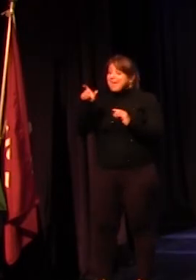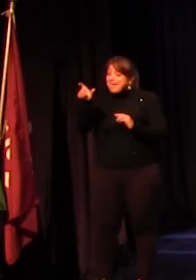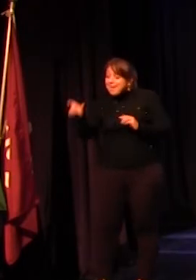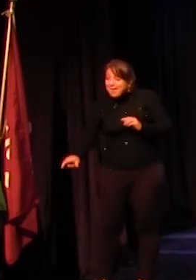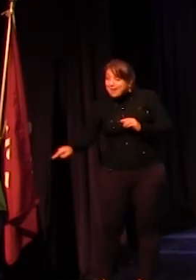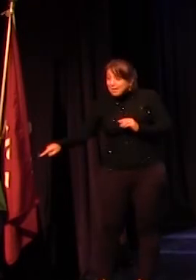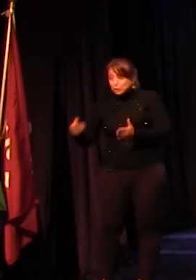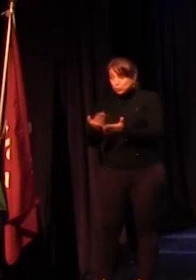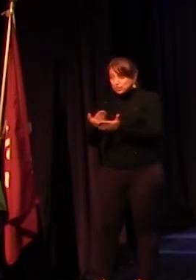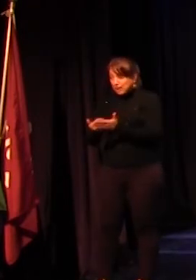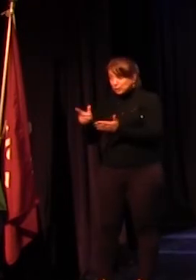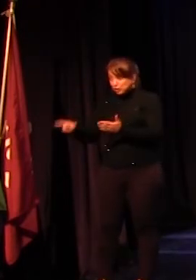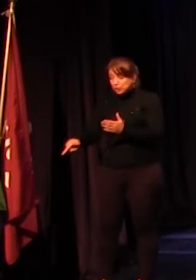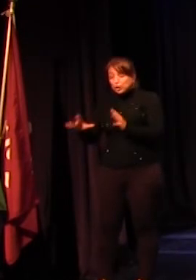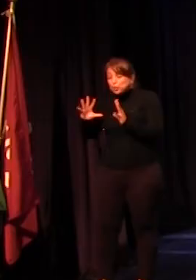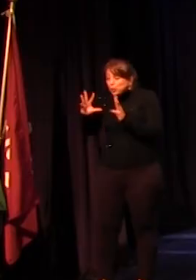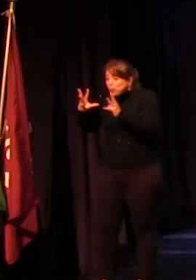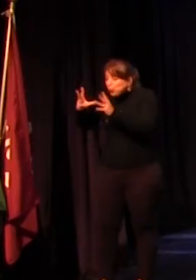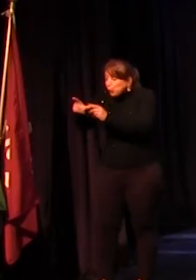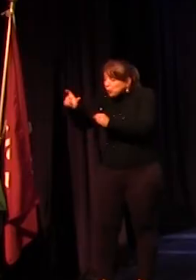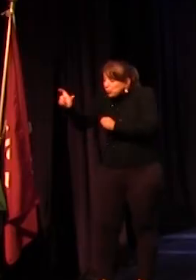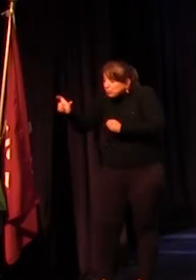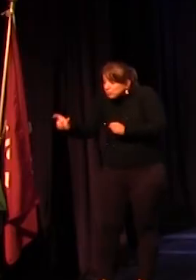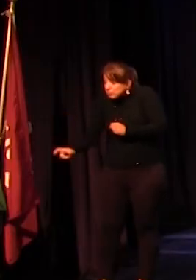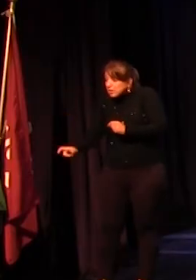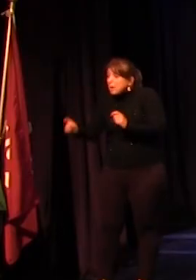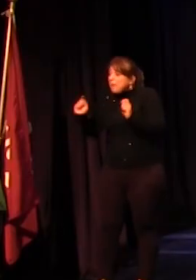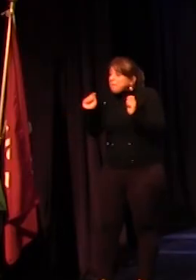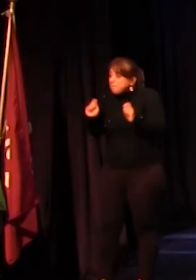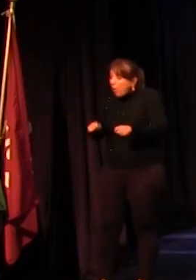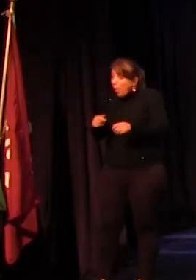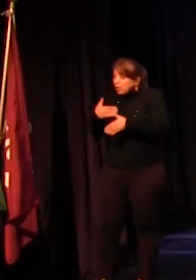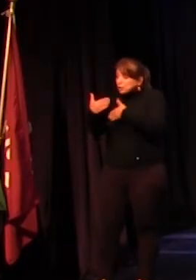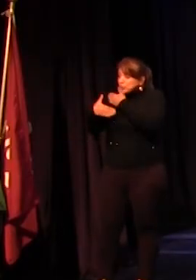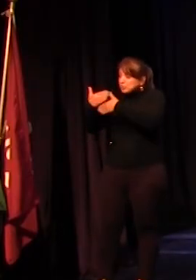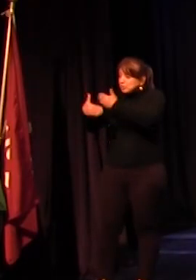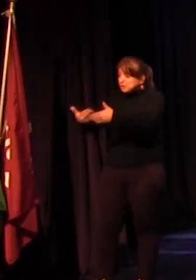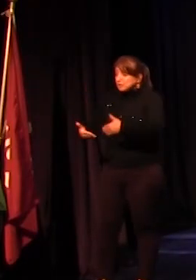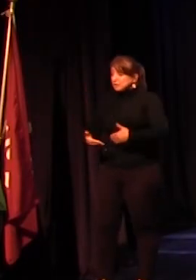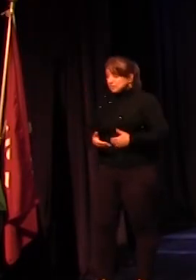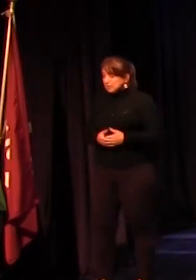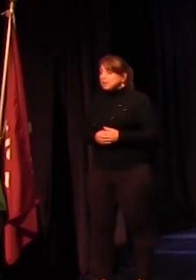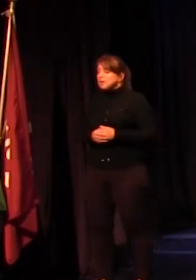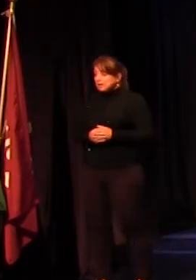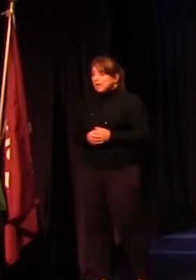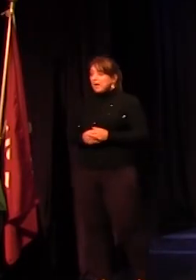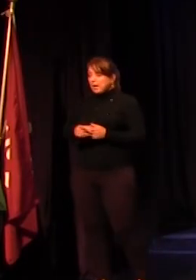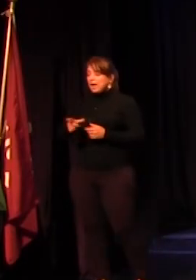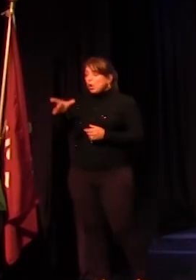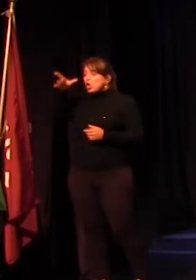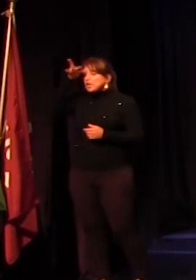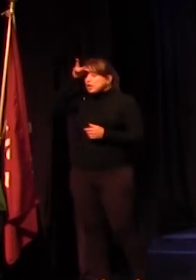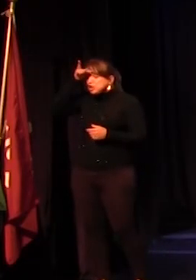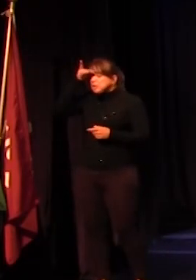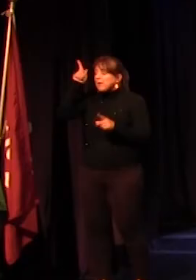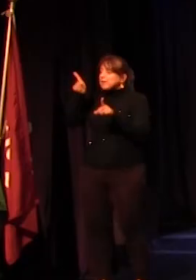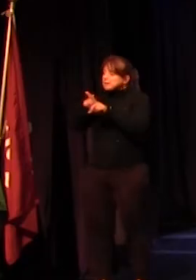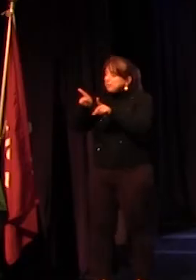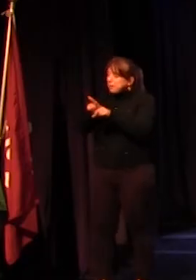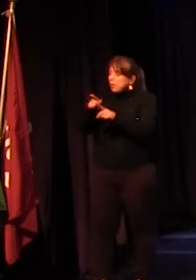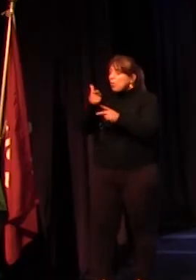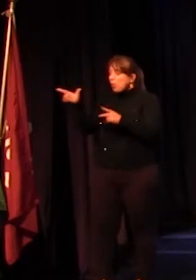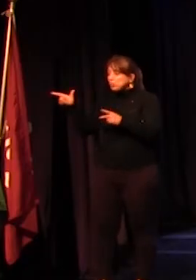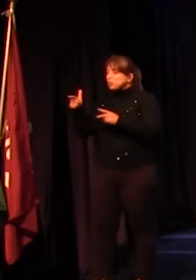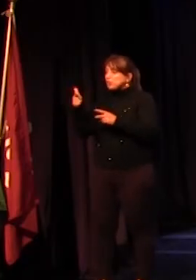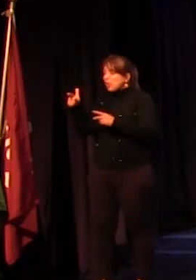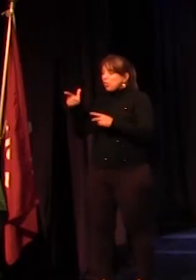estudante, né? Na sua integralidade, que ele possa ser formado não só com as questões cognitivas, mas com as questões não